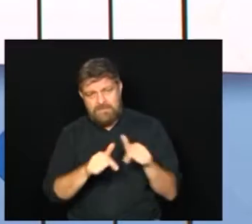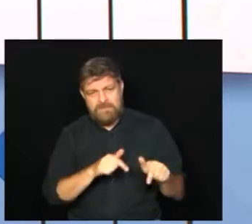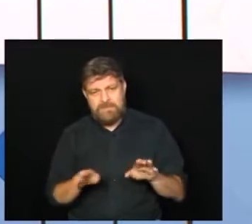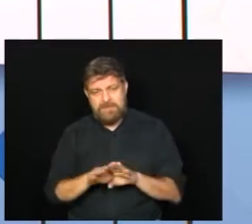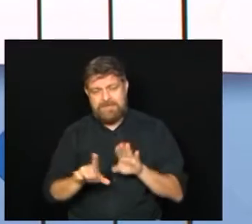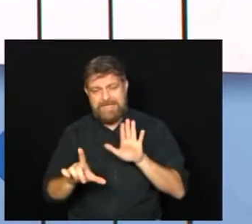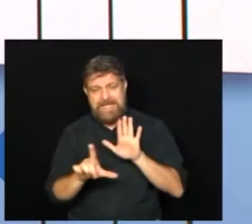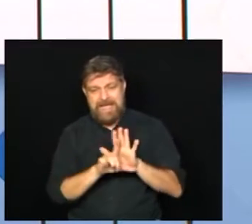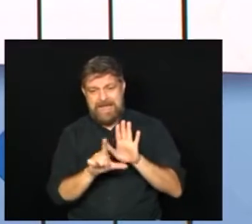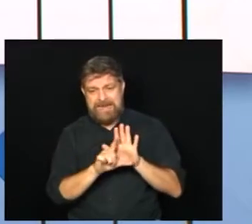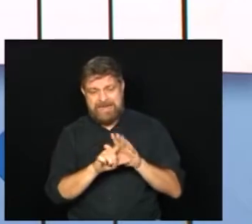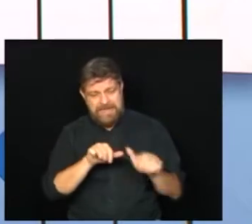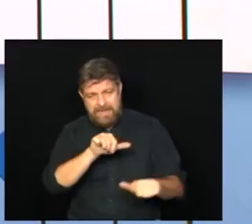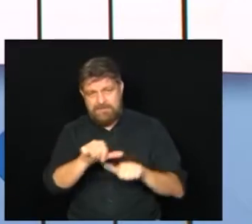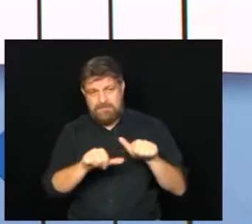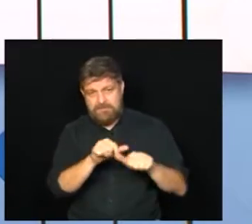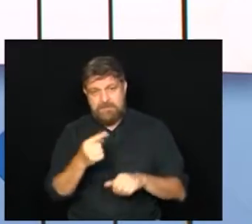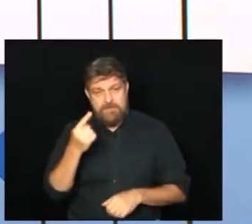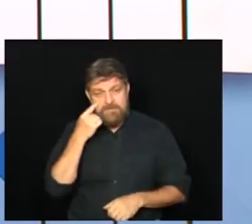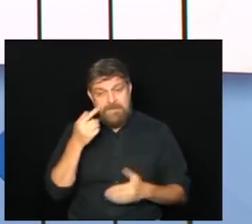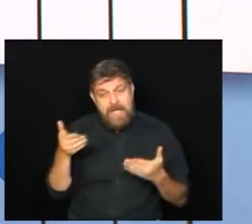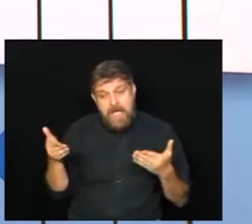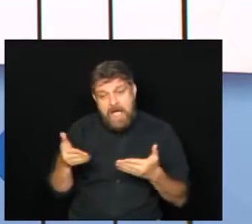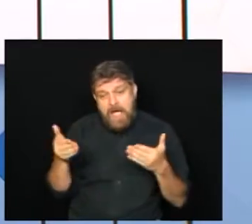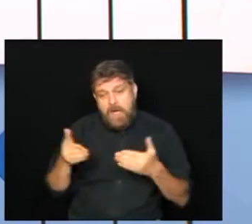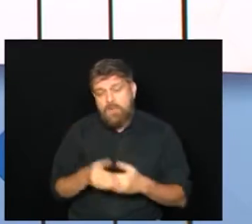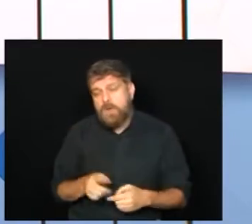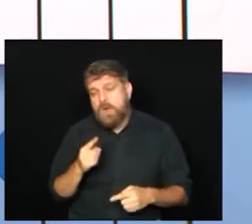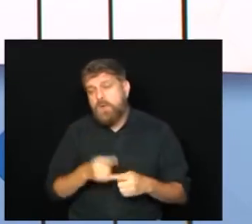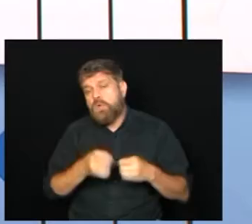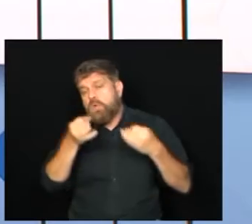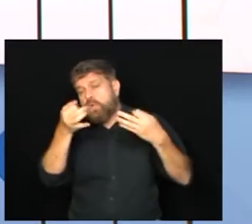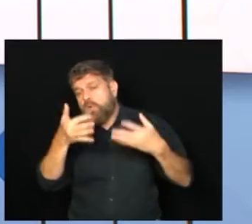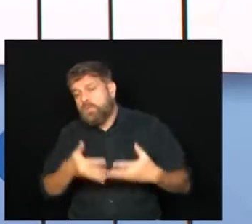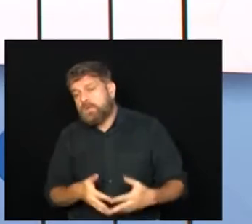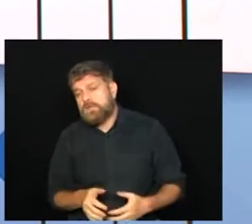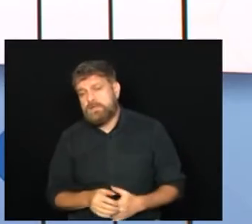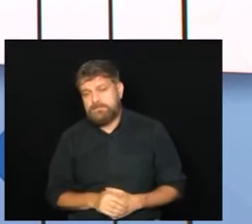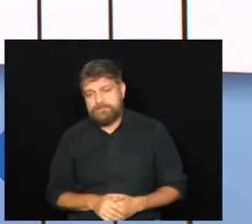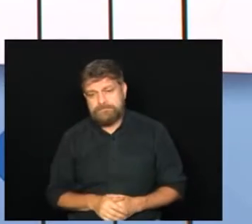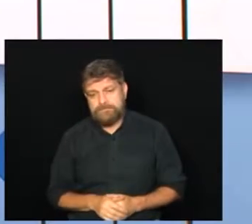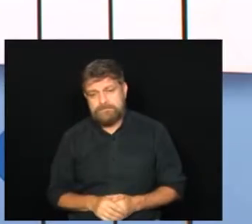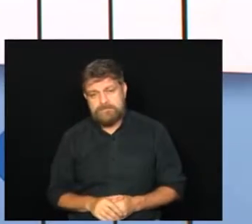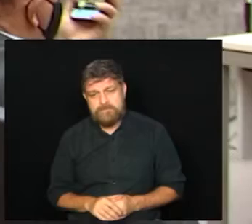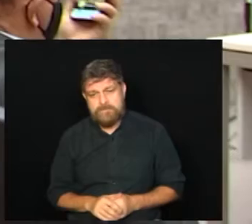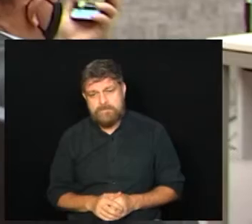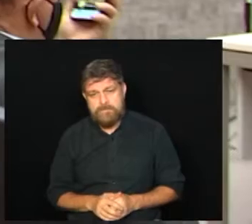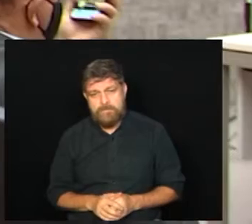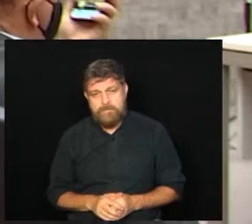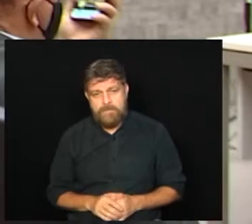lei trabalhista. Vamos ver agora a justificativa da parlamentar.